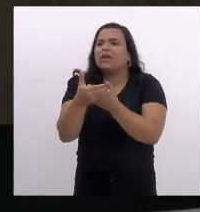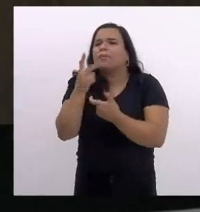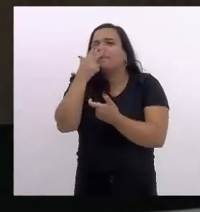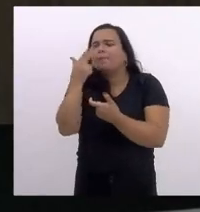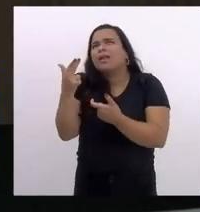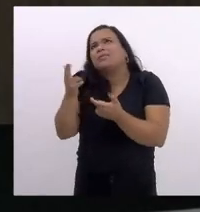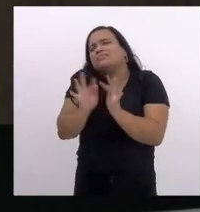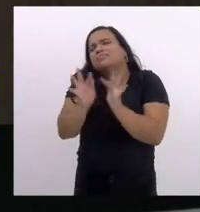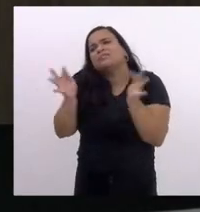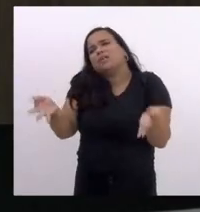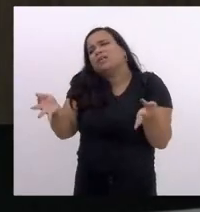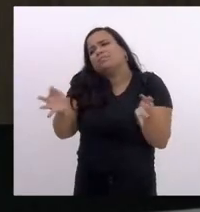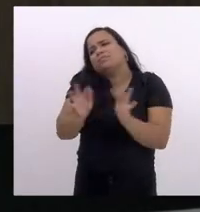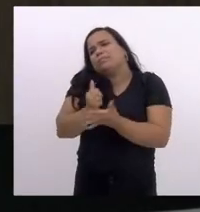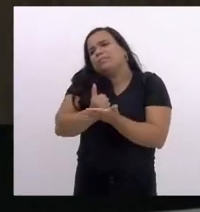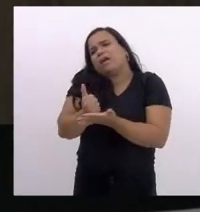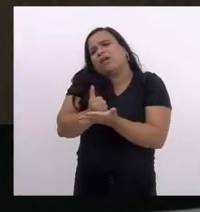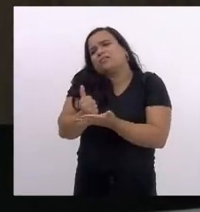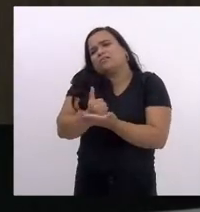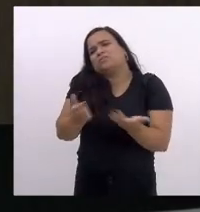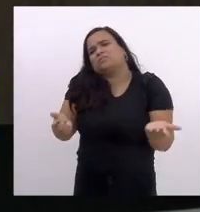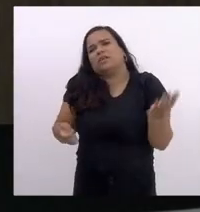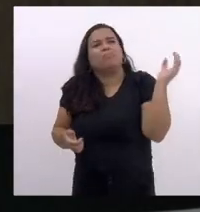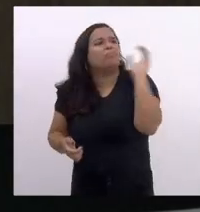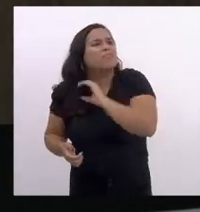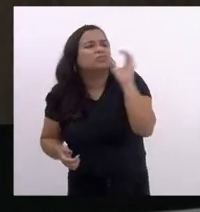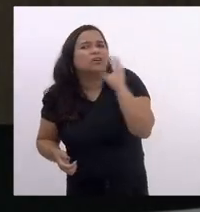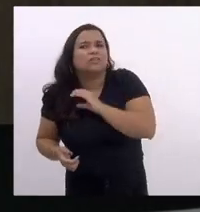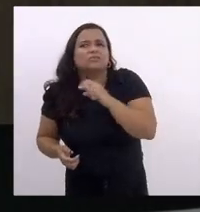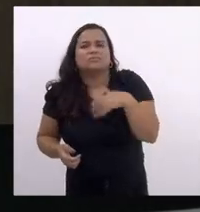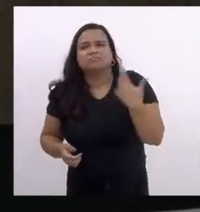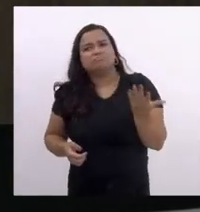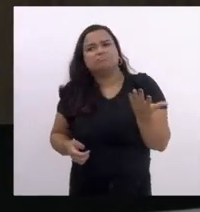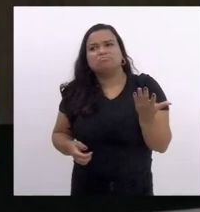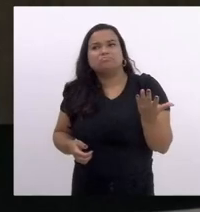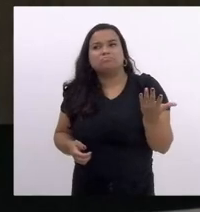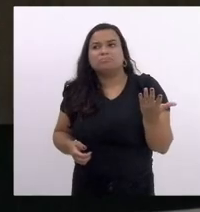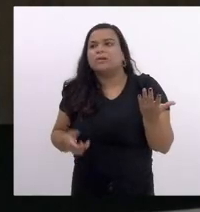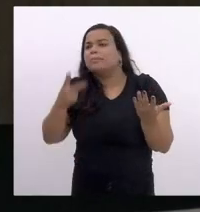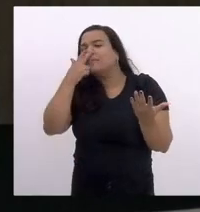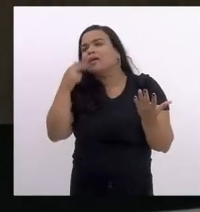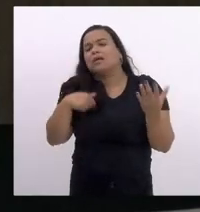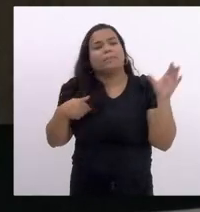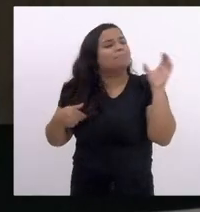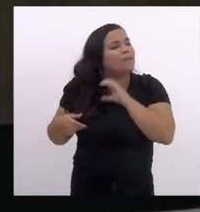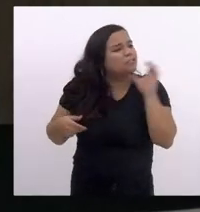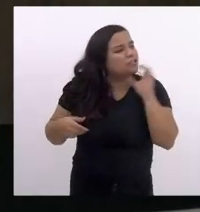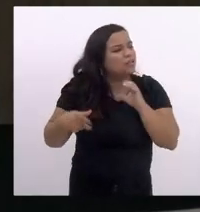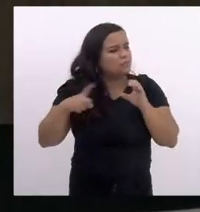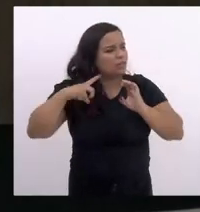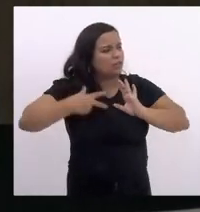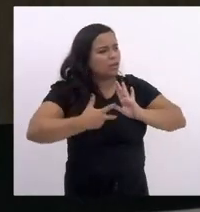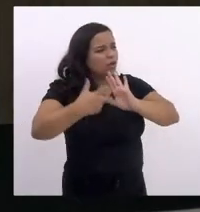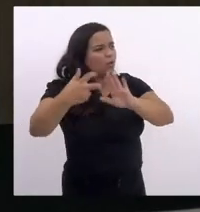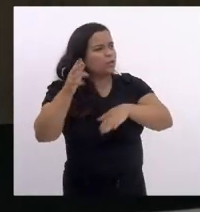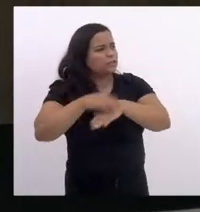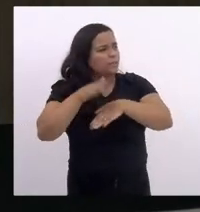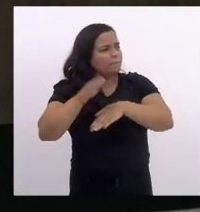uma emergência de um prefeito e a própria emergência que ele estipula é reconhecida por ele